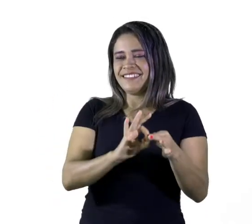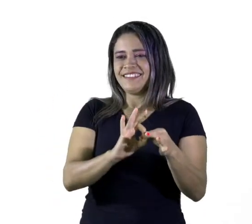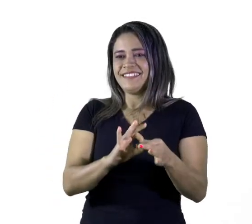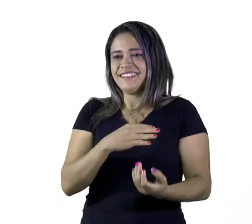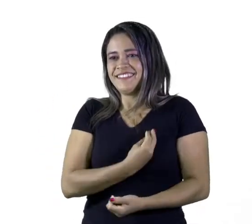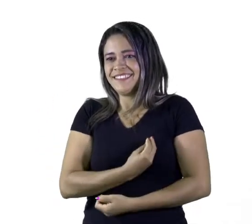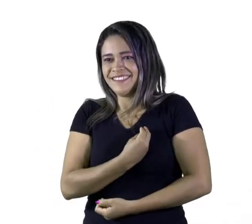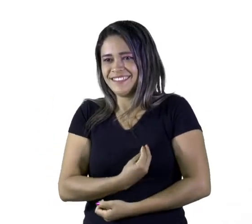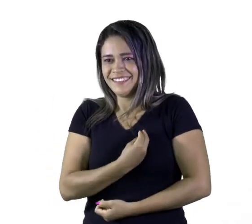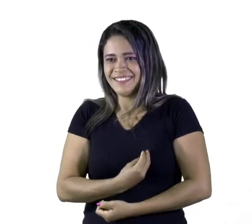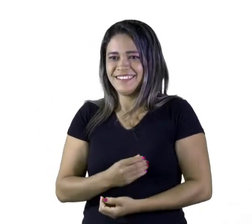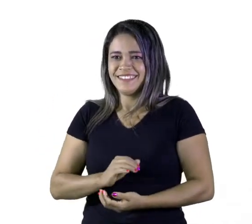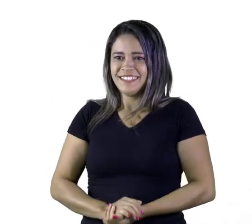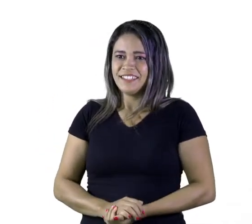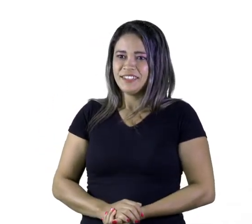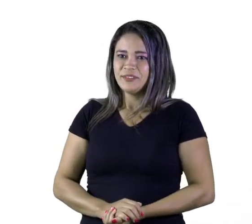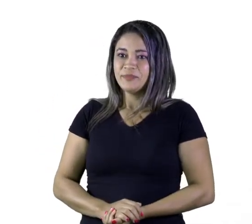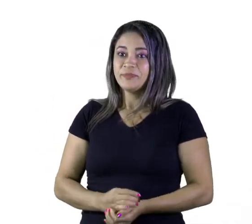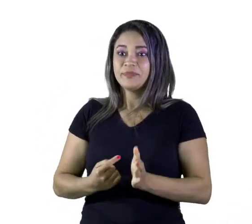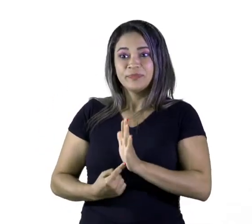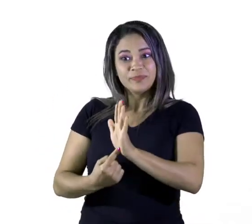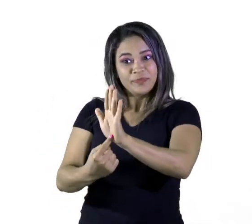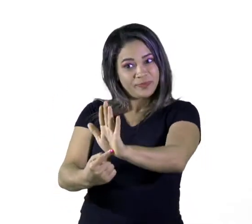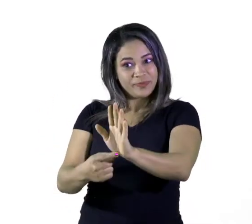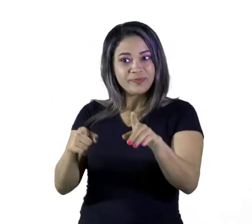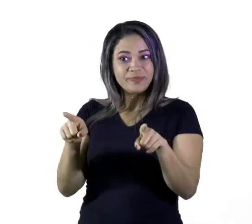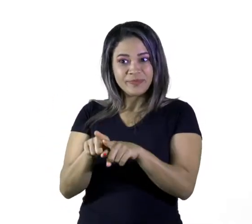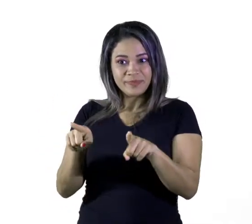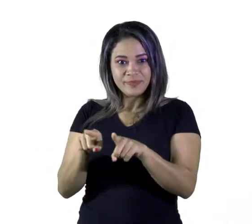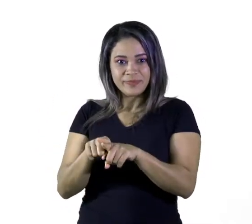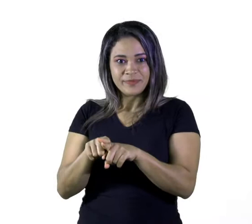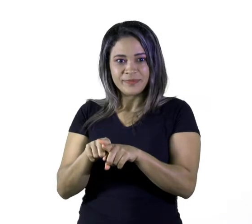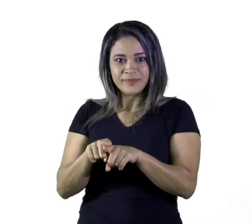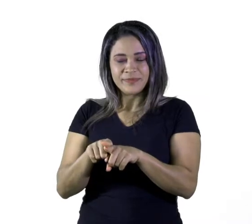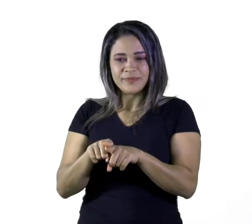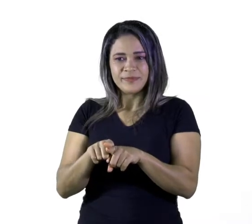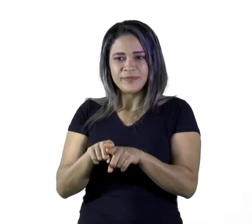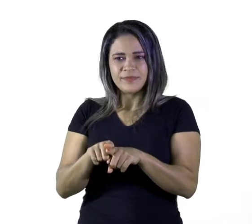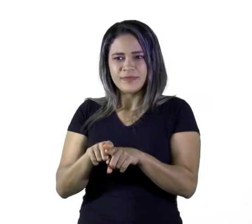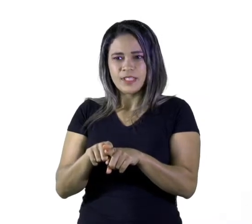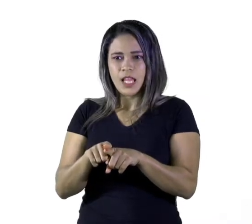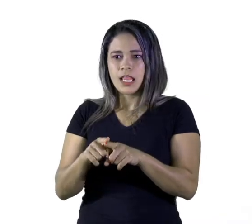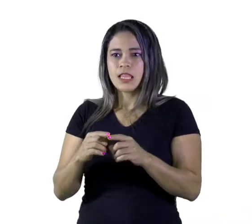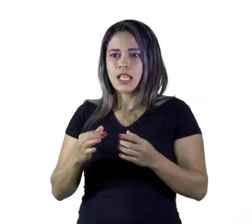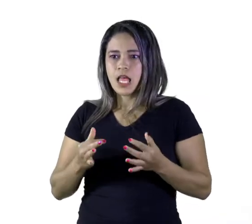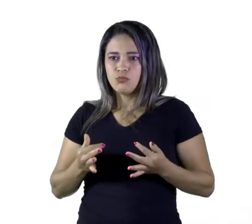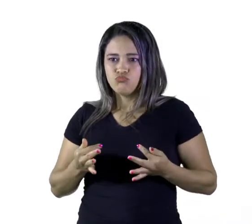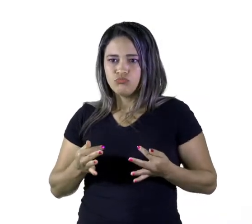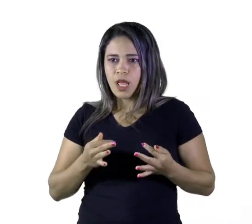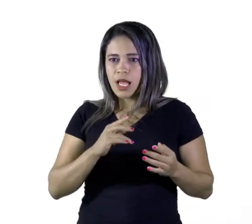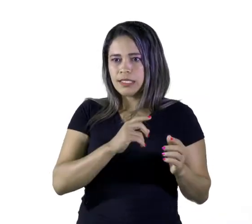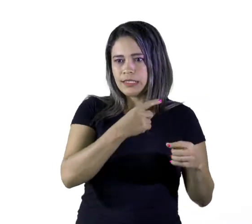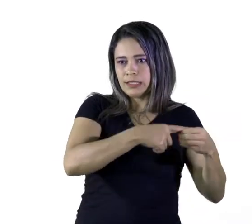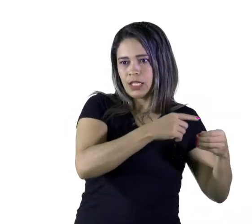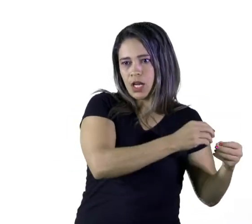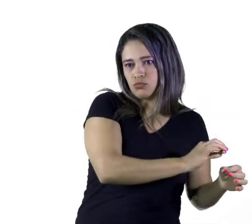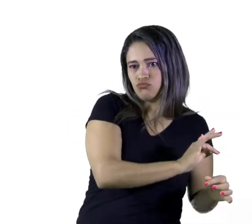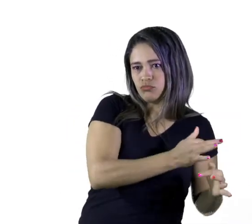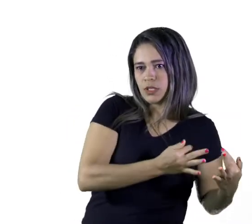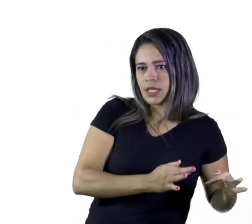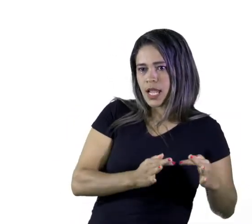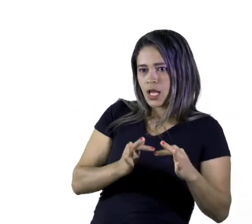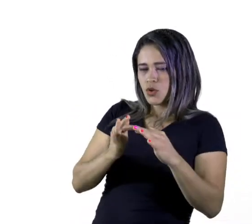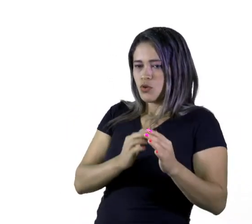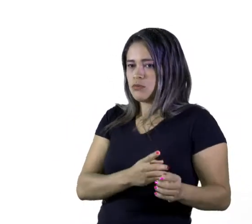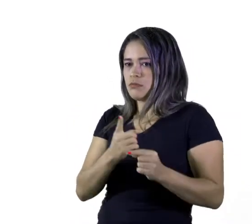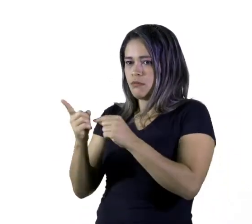A cidade, ó, e mostra também, pois a cidade fornece tecnologia para o campo, tá vendo?